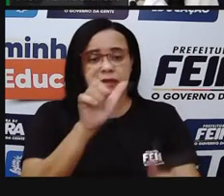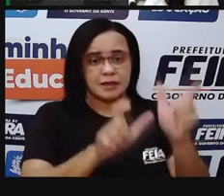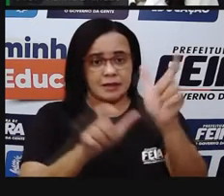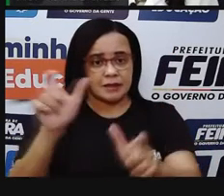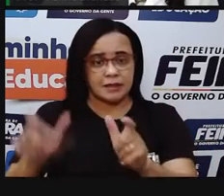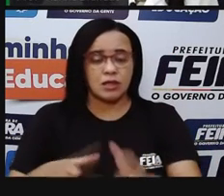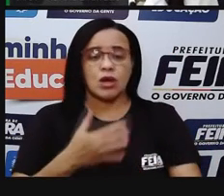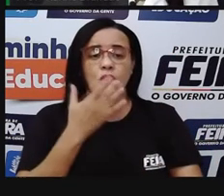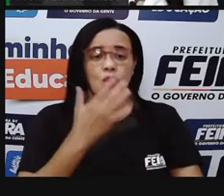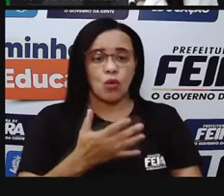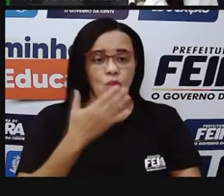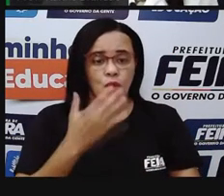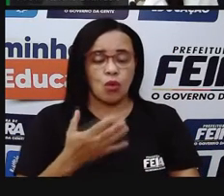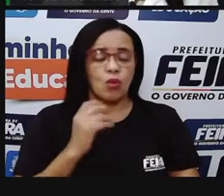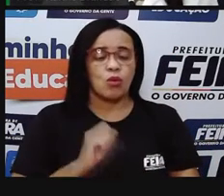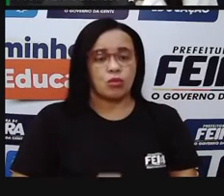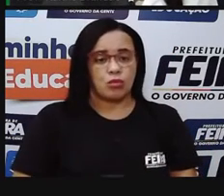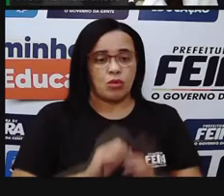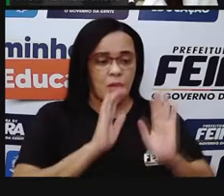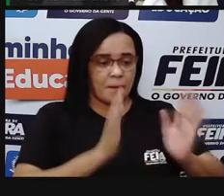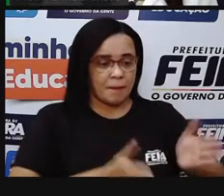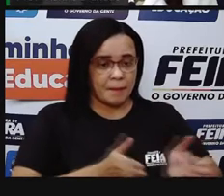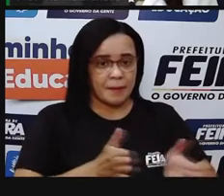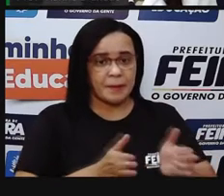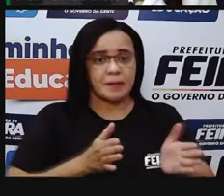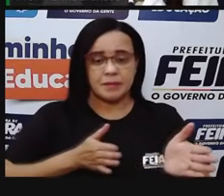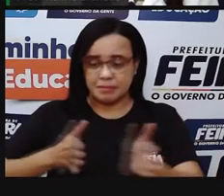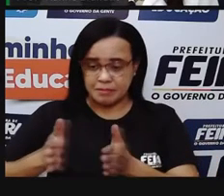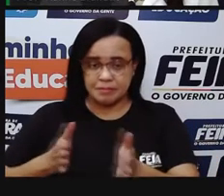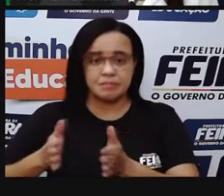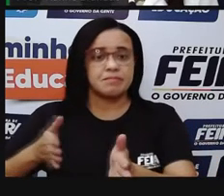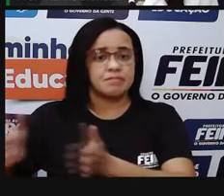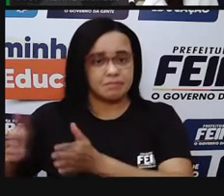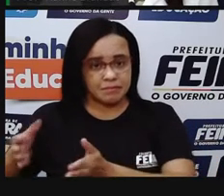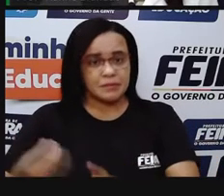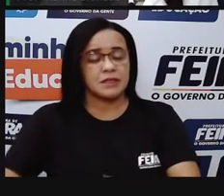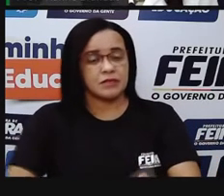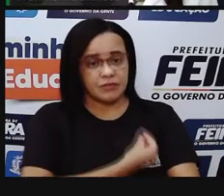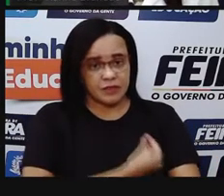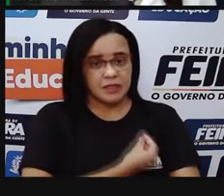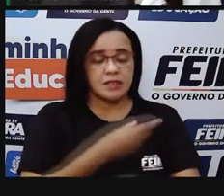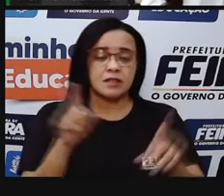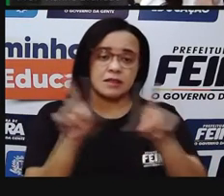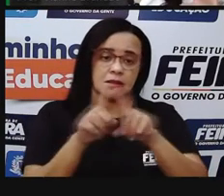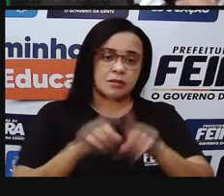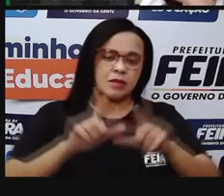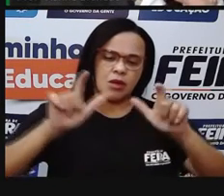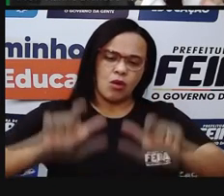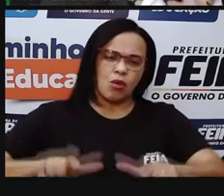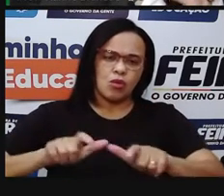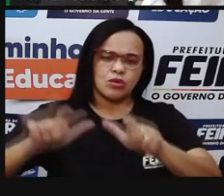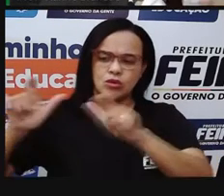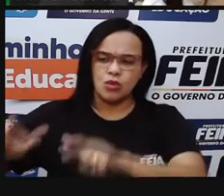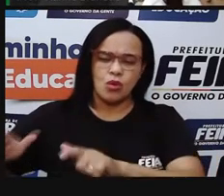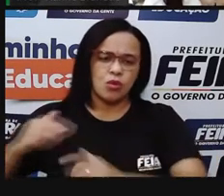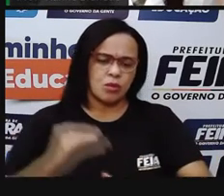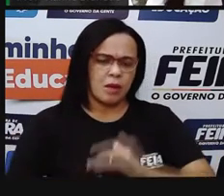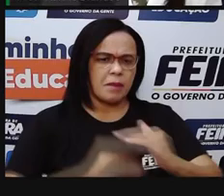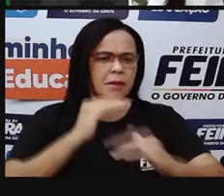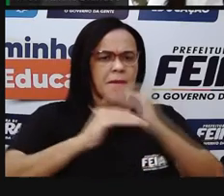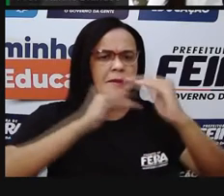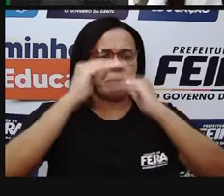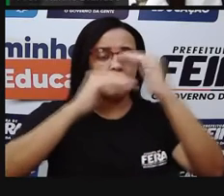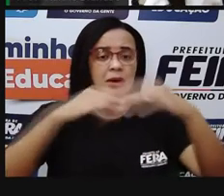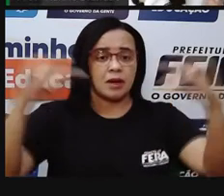vida, local onde se desenvolvem, relacionados à sua vida cotidiana. Então, quais são esses